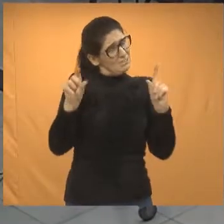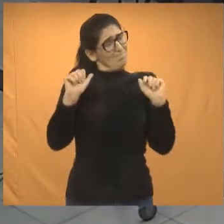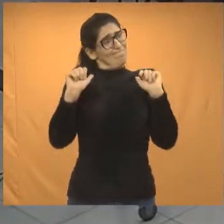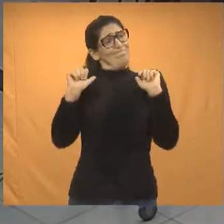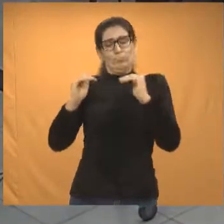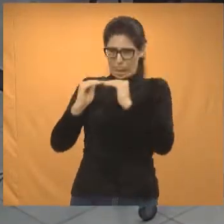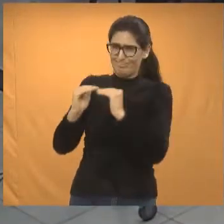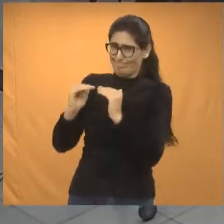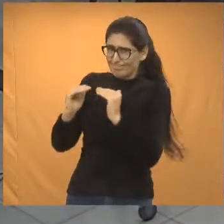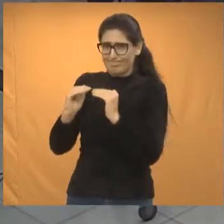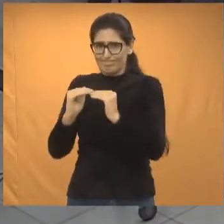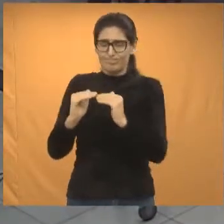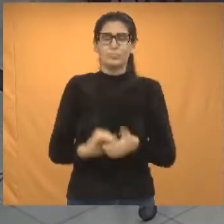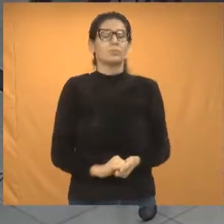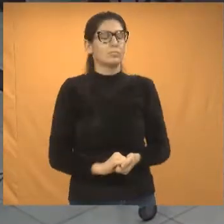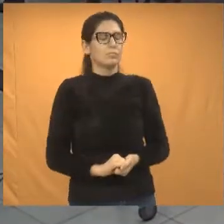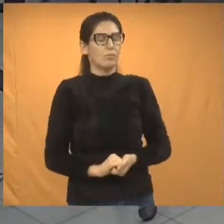O projeto continua em discussão.